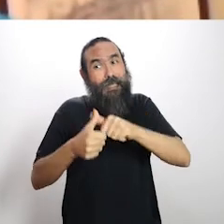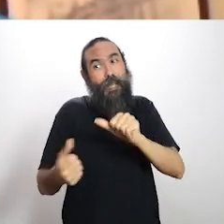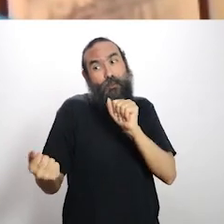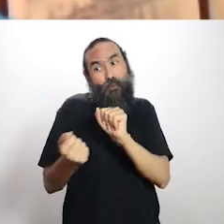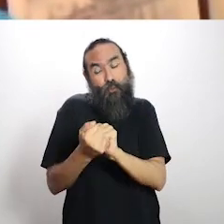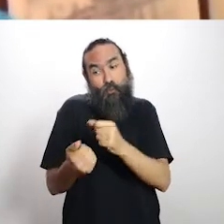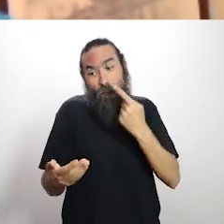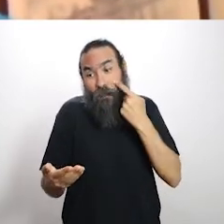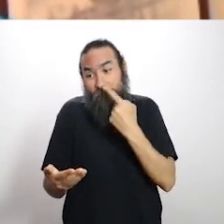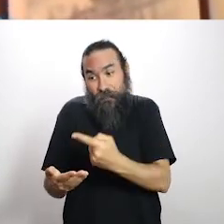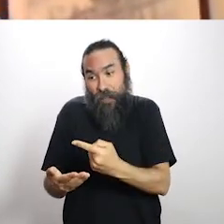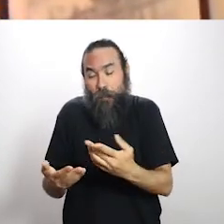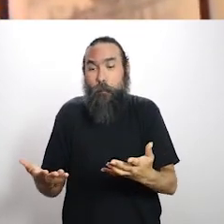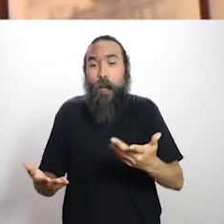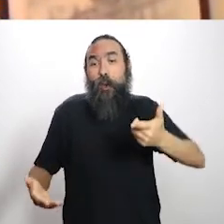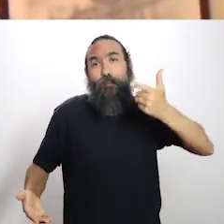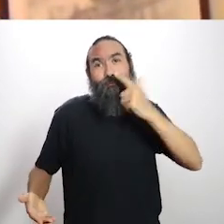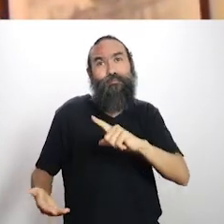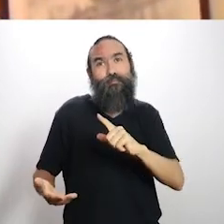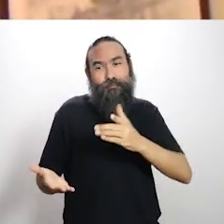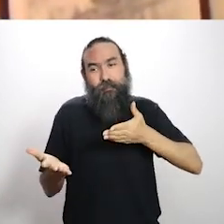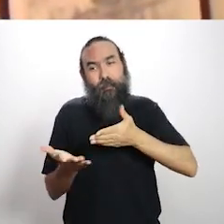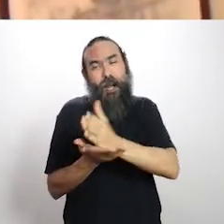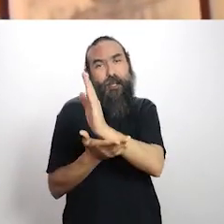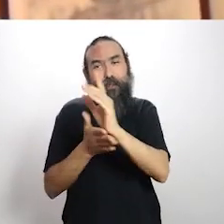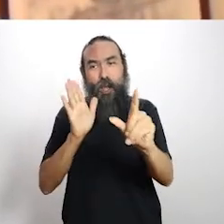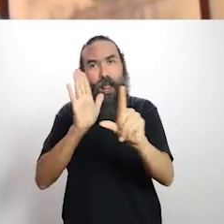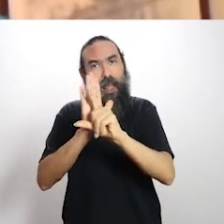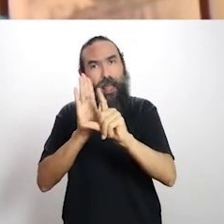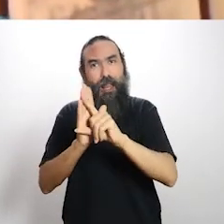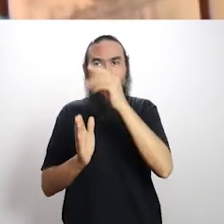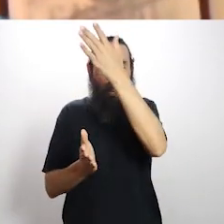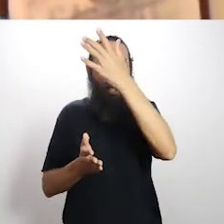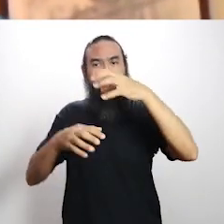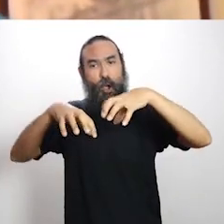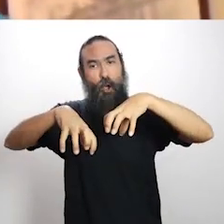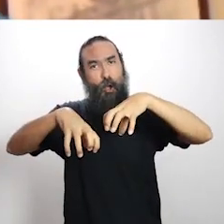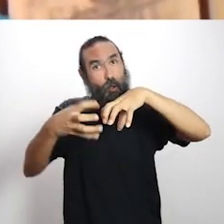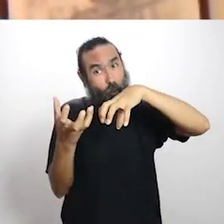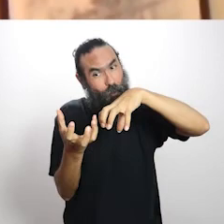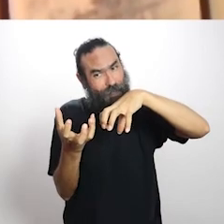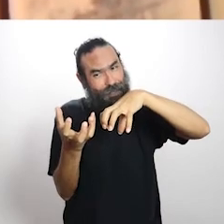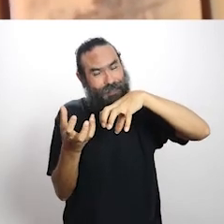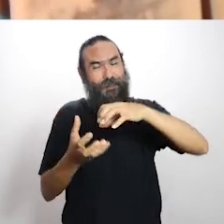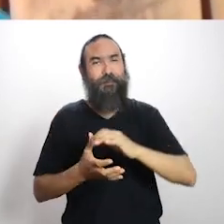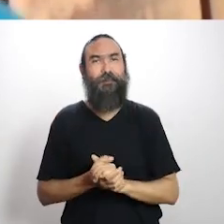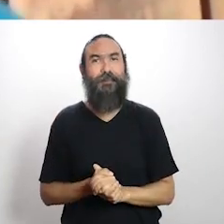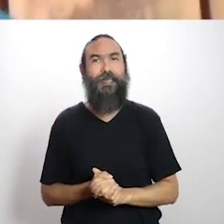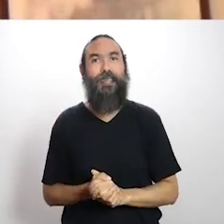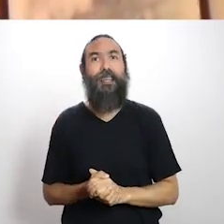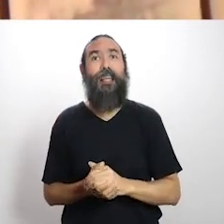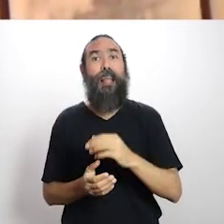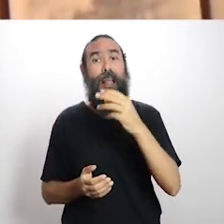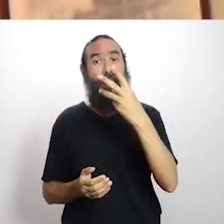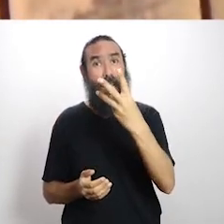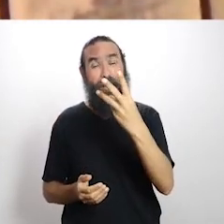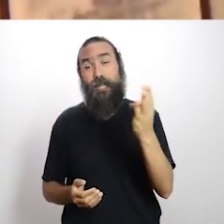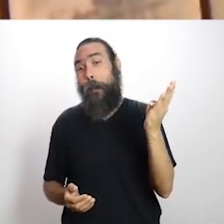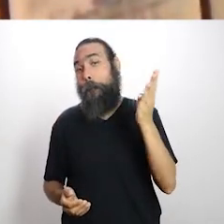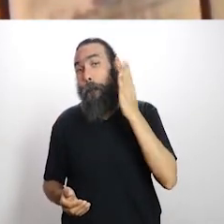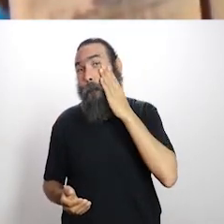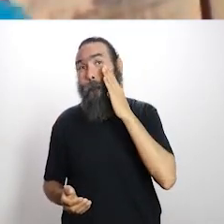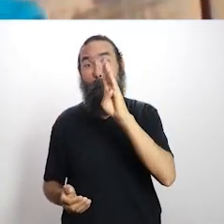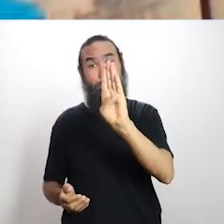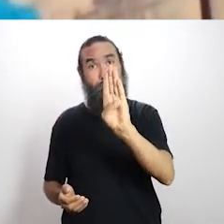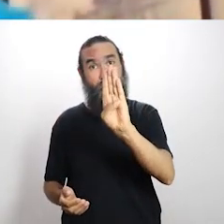muito é um recurso que vai direto na ponta ela ela altera paradigmas em políticas públicas o